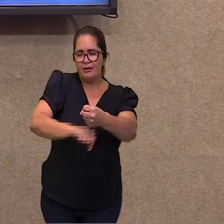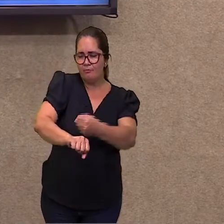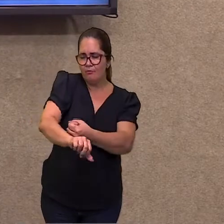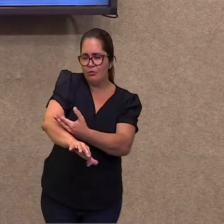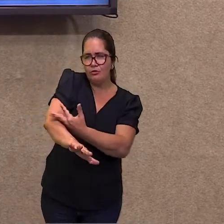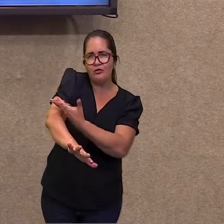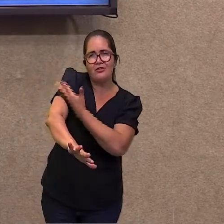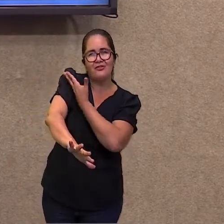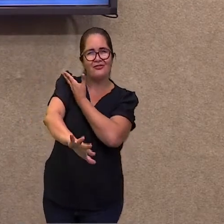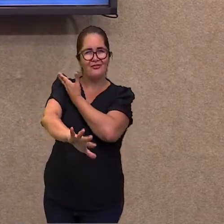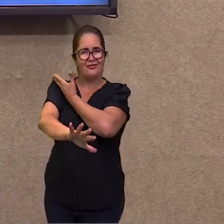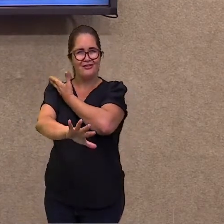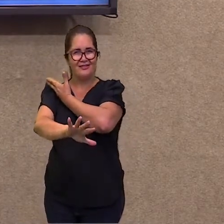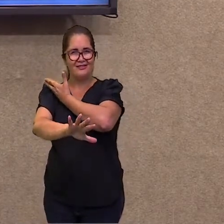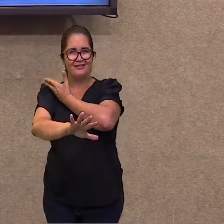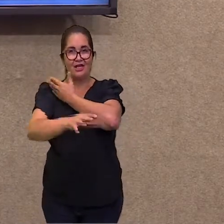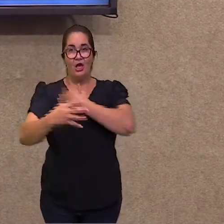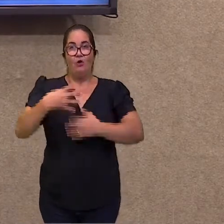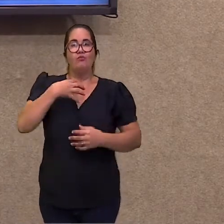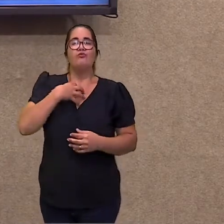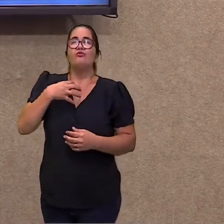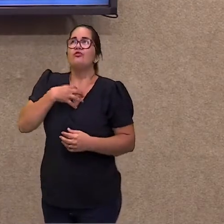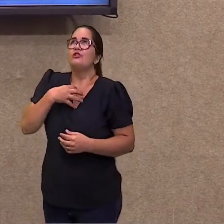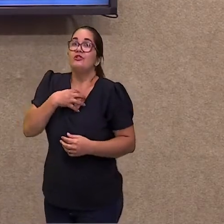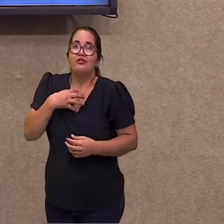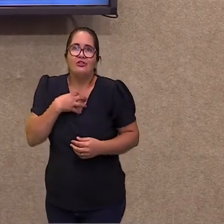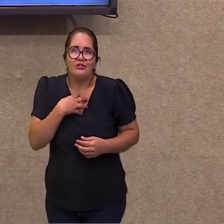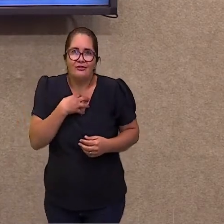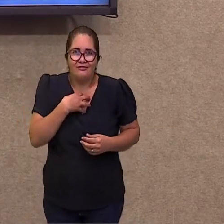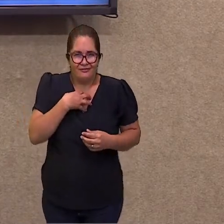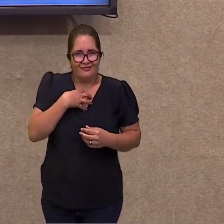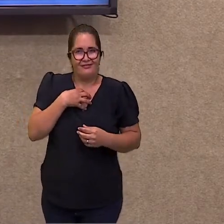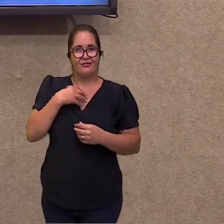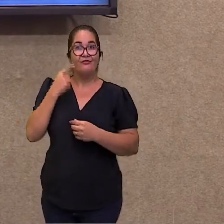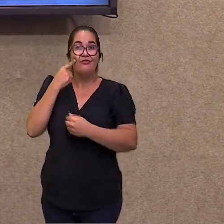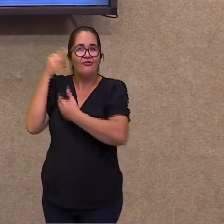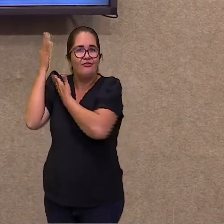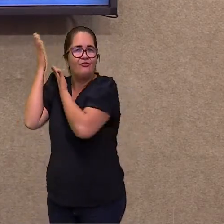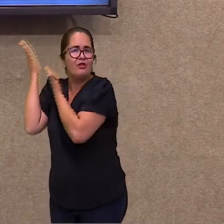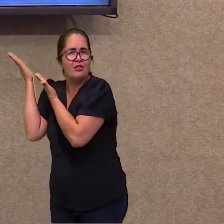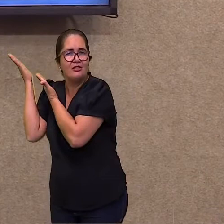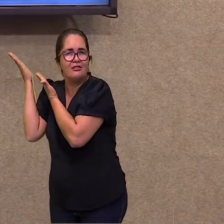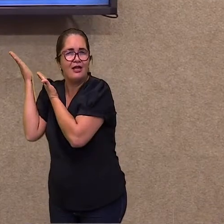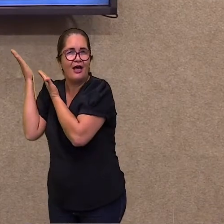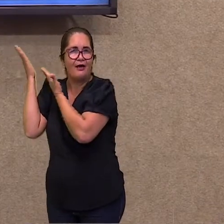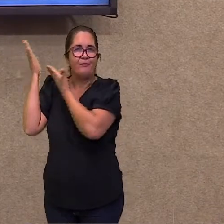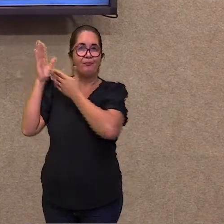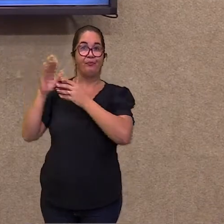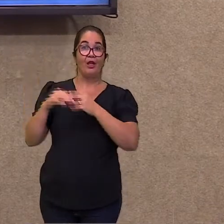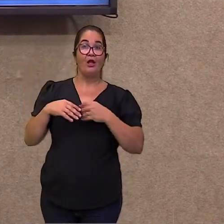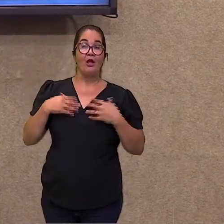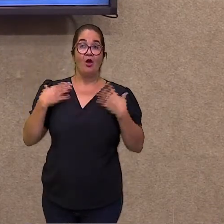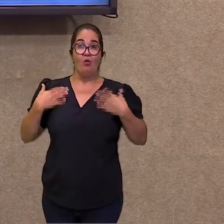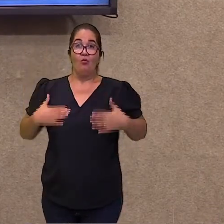sentir sensações. Ele mexe com o emocional. Olha aí para você ver, o